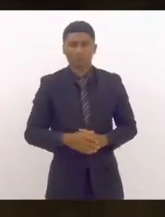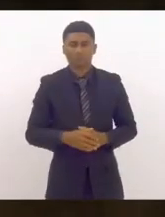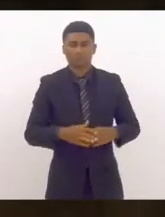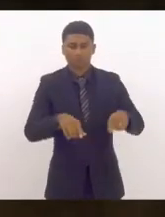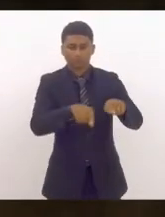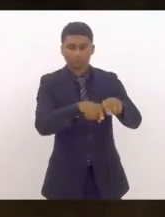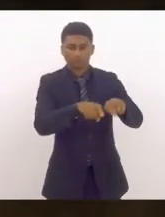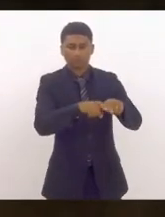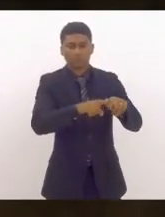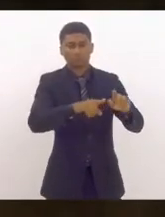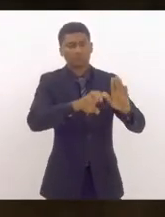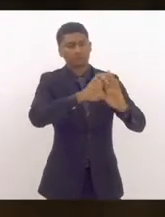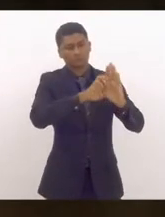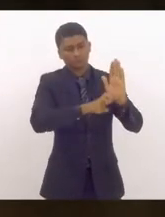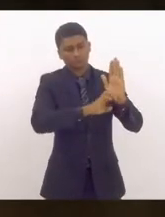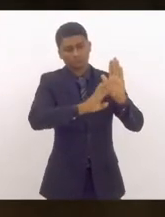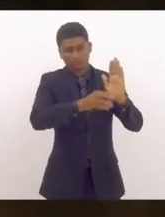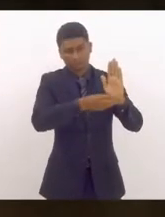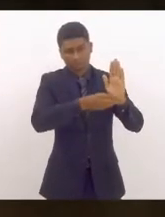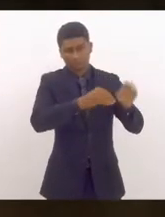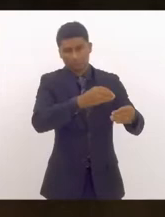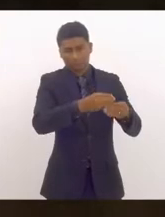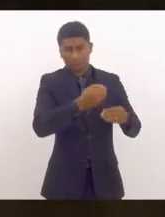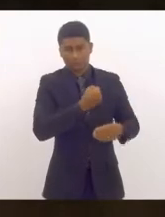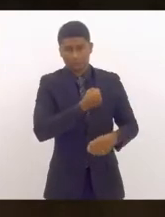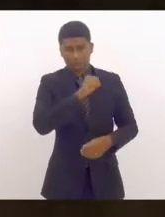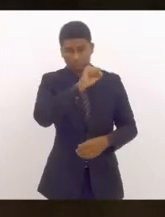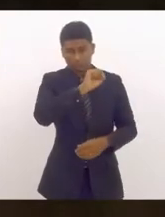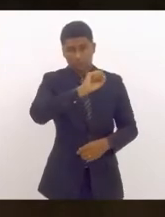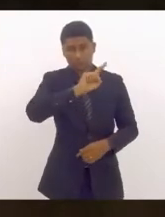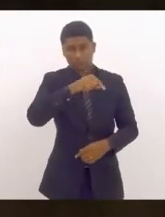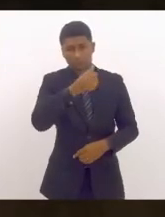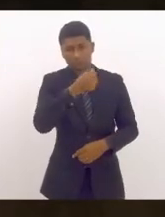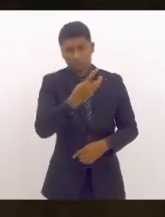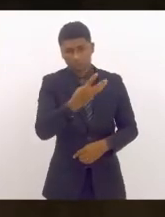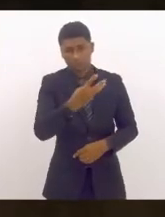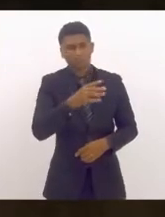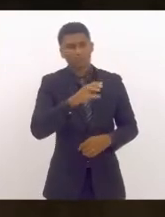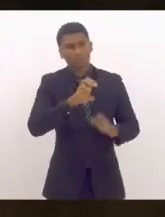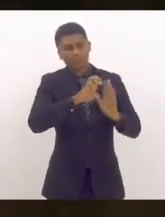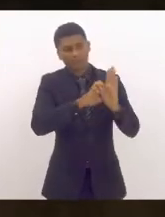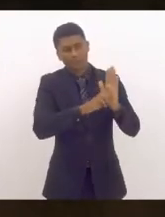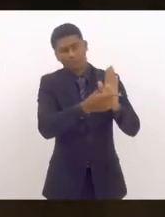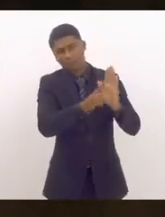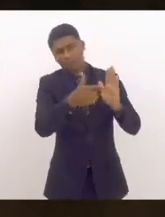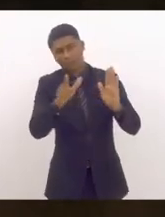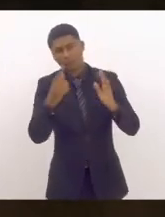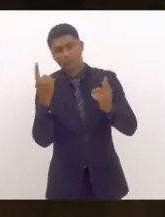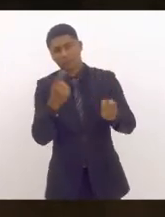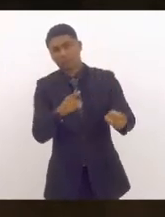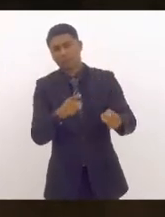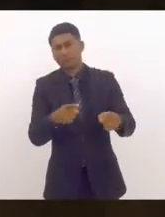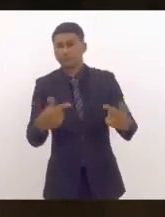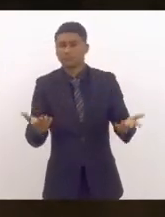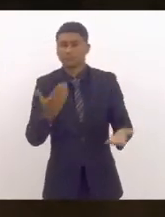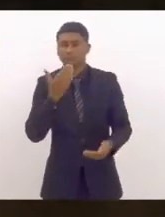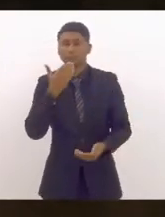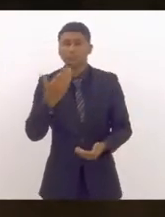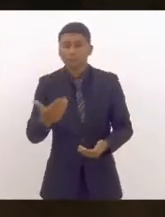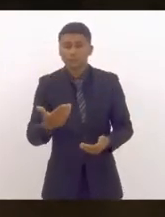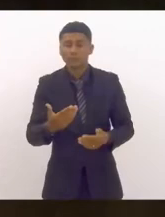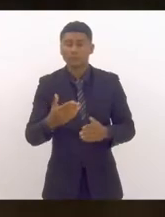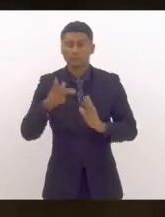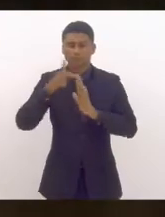subemenda aglutinativa às emendas de número 8 e 13, contrárias às demais emendas, concluindo por substitutivo,